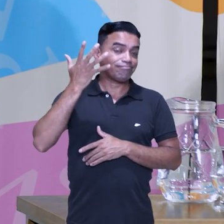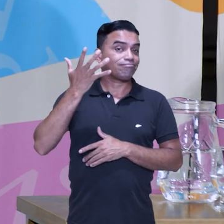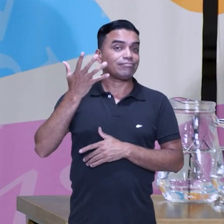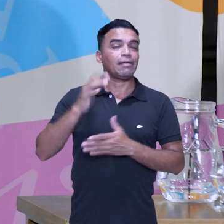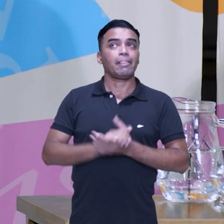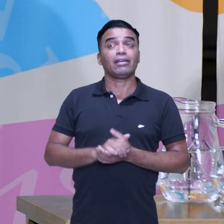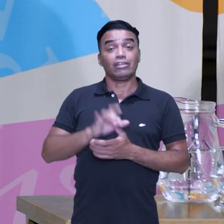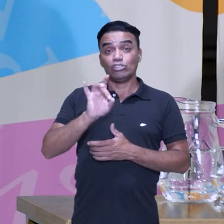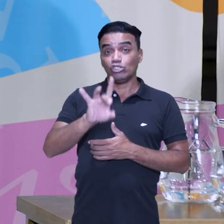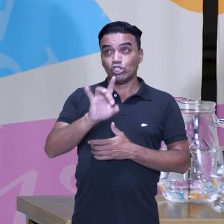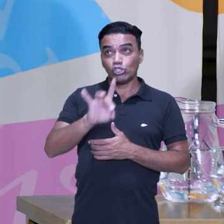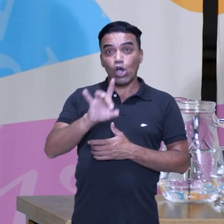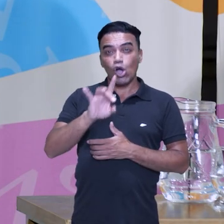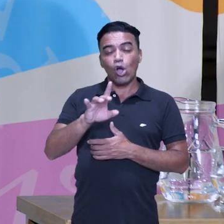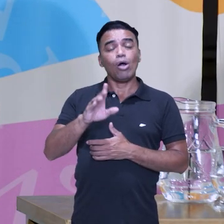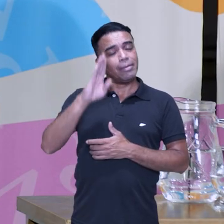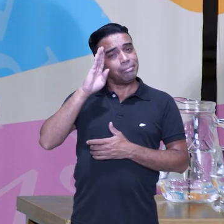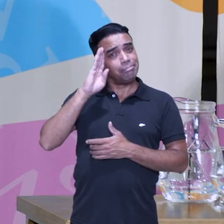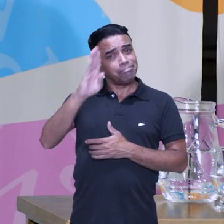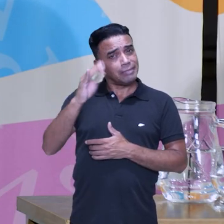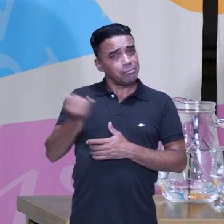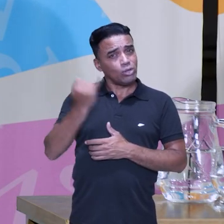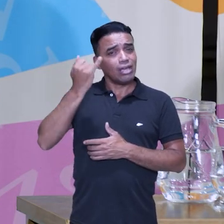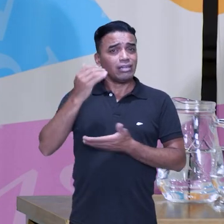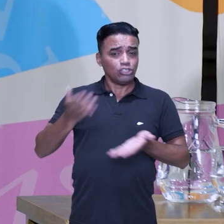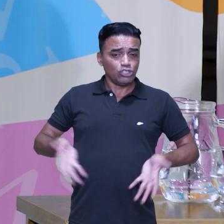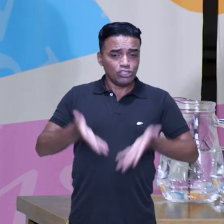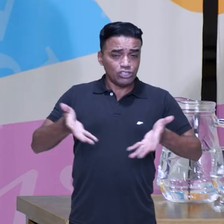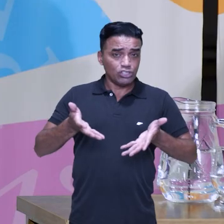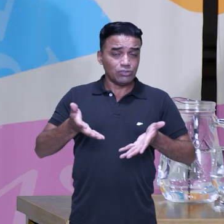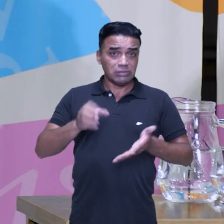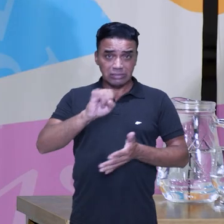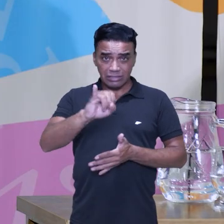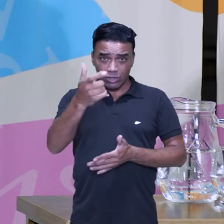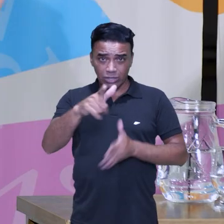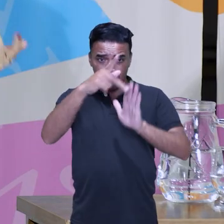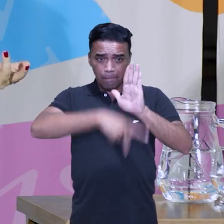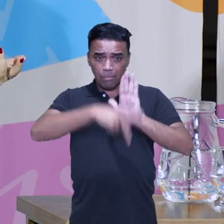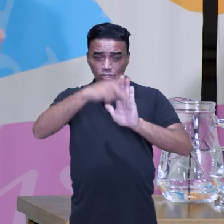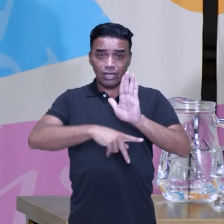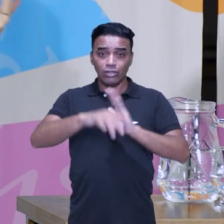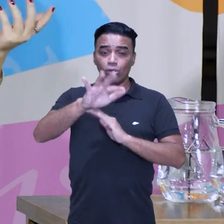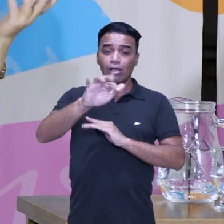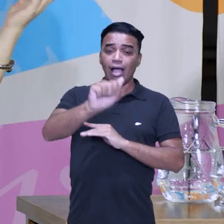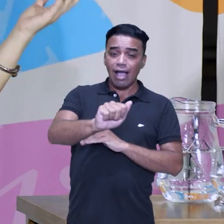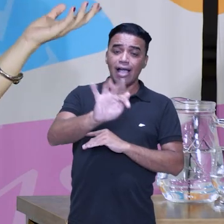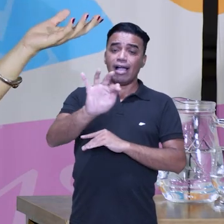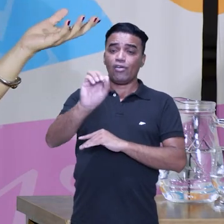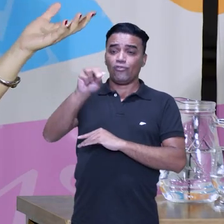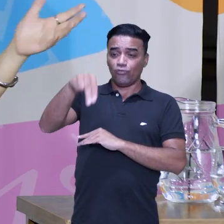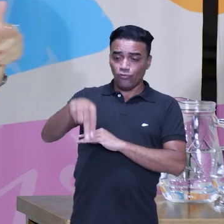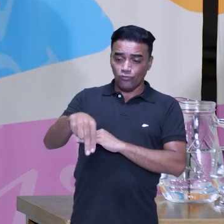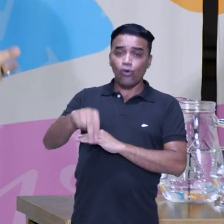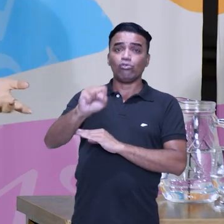que ter não somente... Por isso que é importante ter esse incentivo, porque se não tiver projetos, por exemplo, que o Afonso, que ele fez